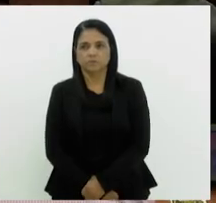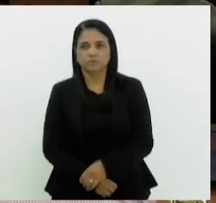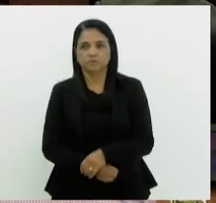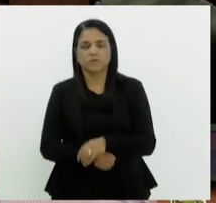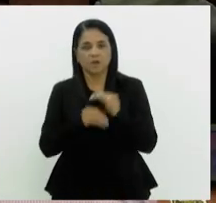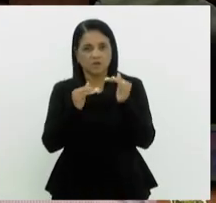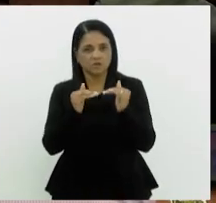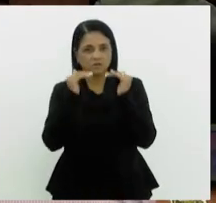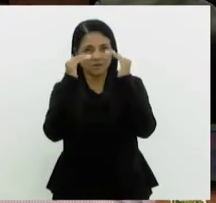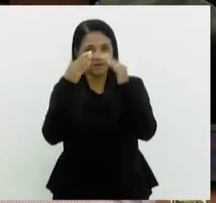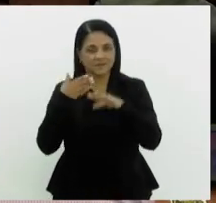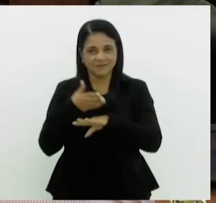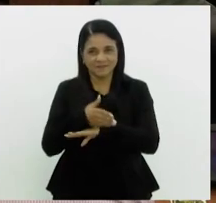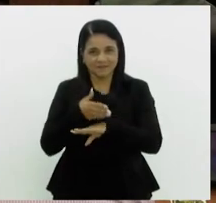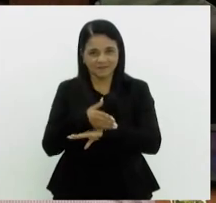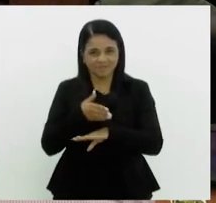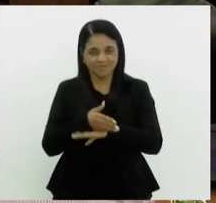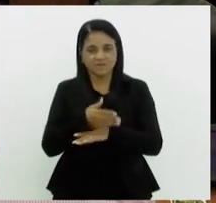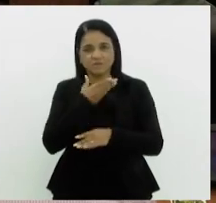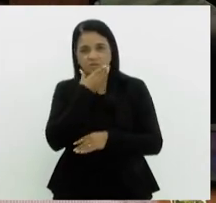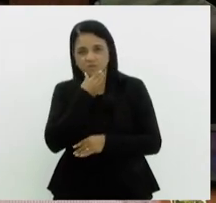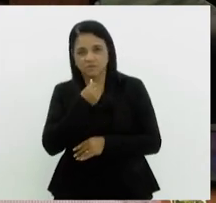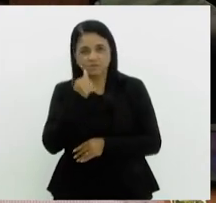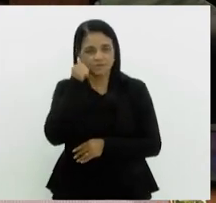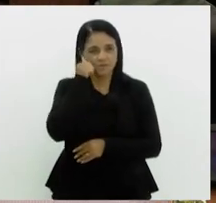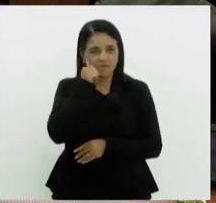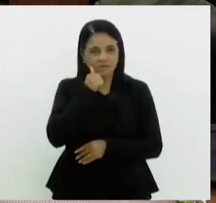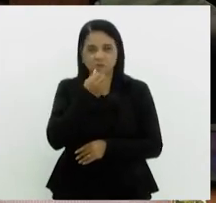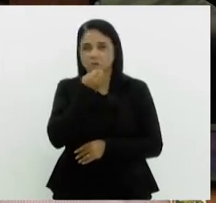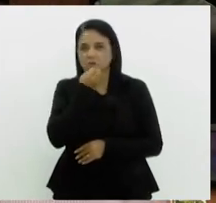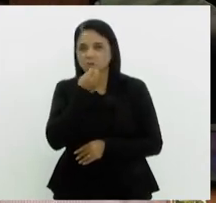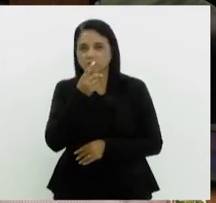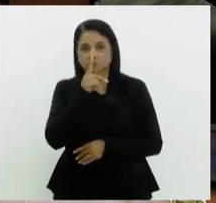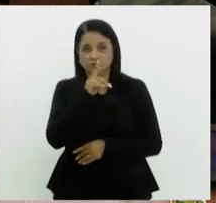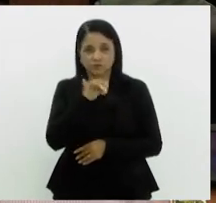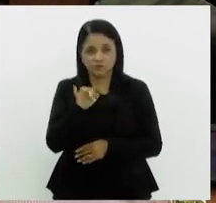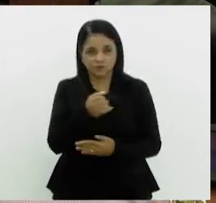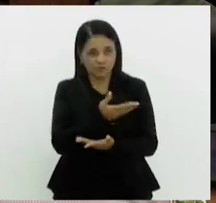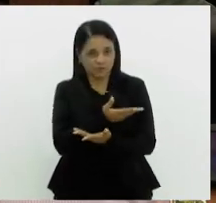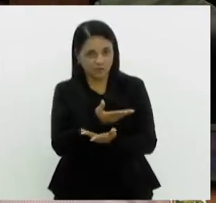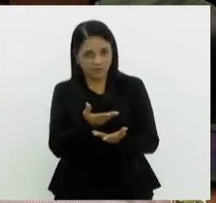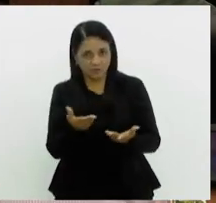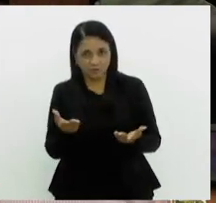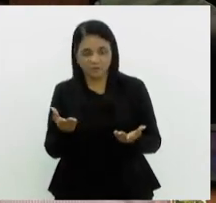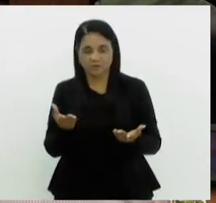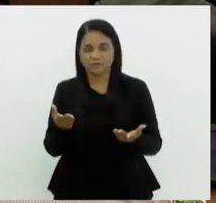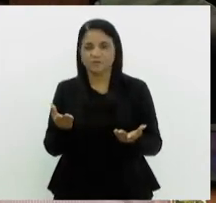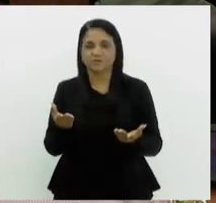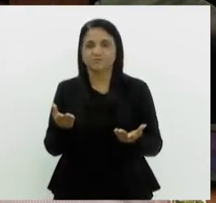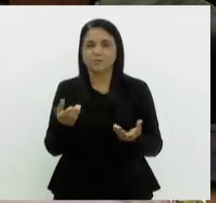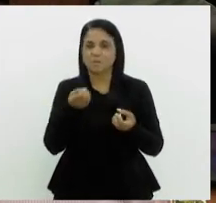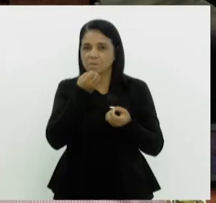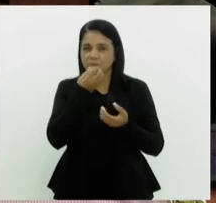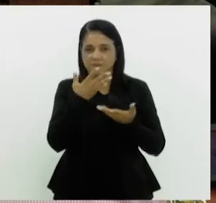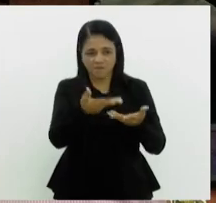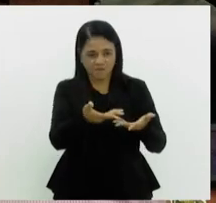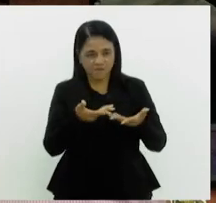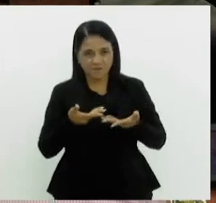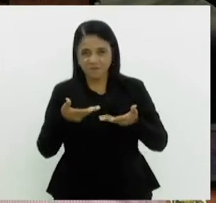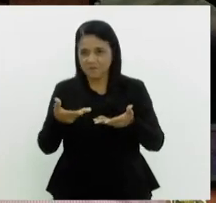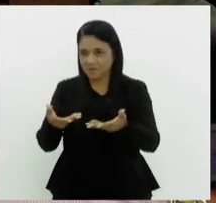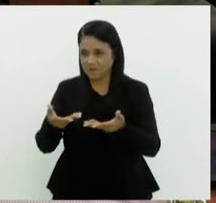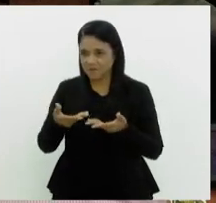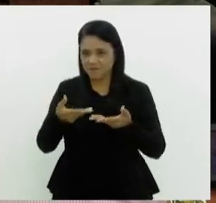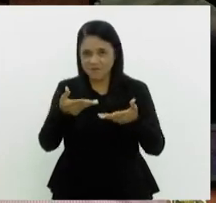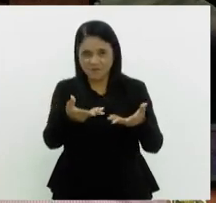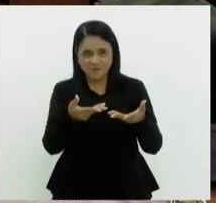Autoridades presentes, senhoras e senhores, bom dia, sejam todas, todes e todos bem-vindos,